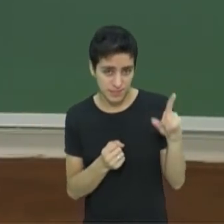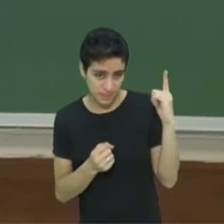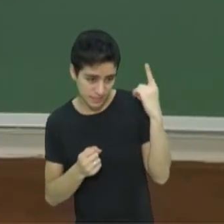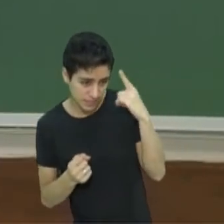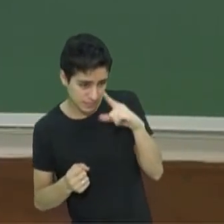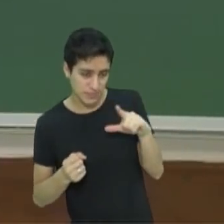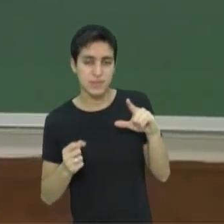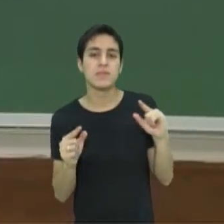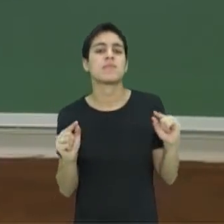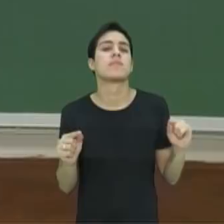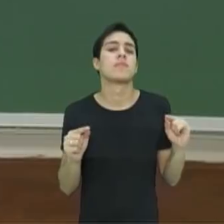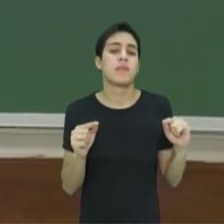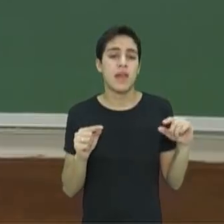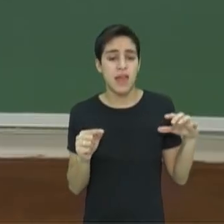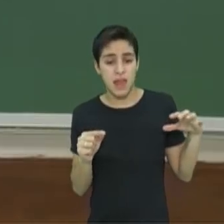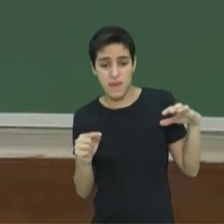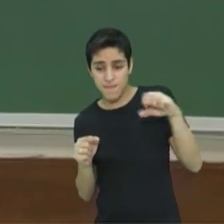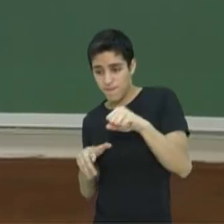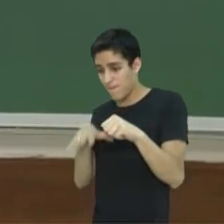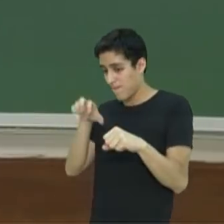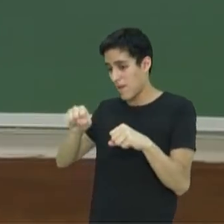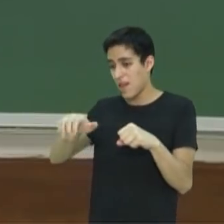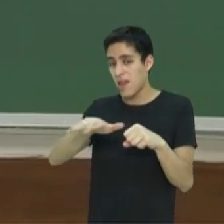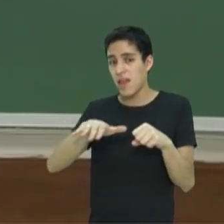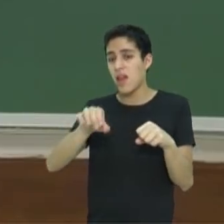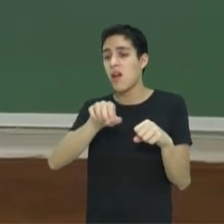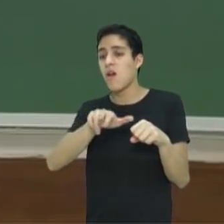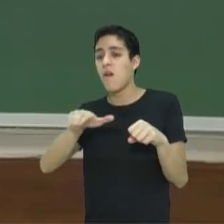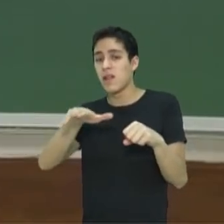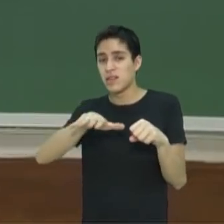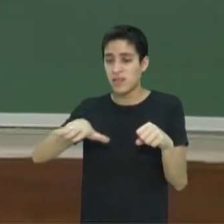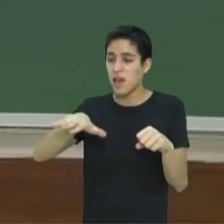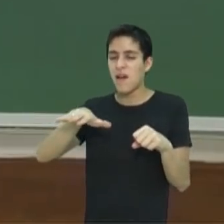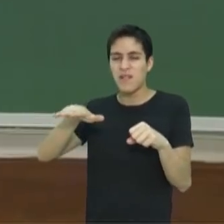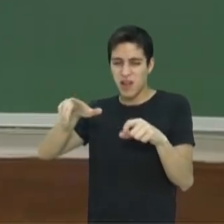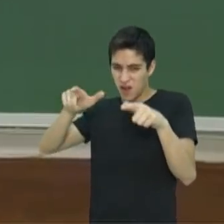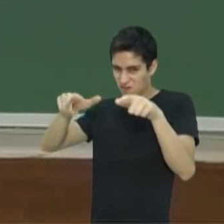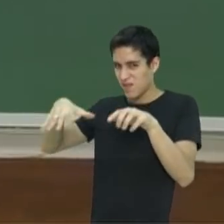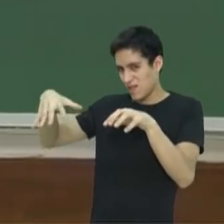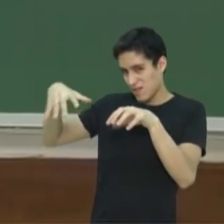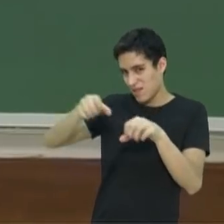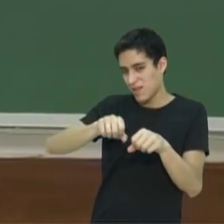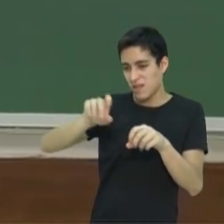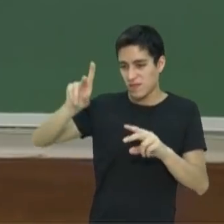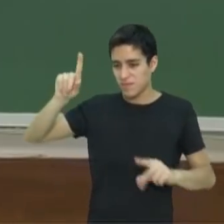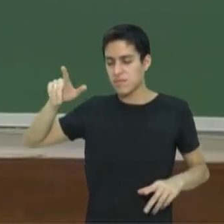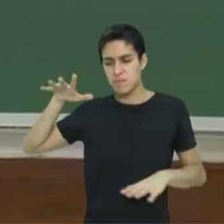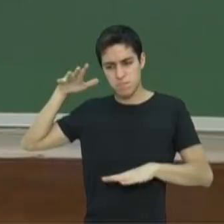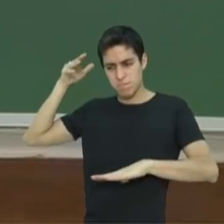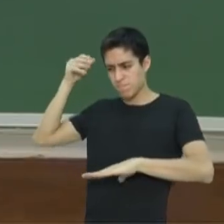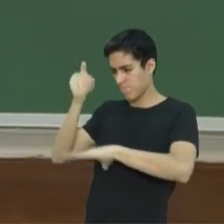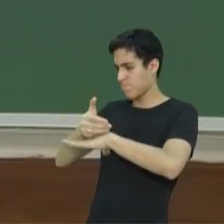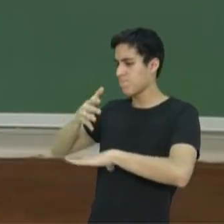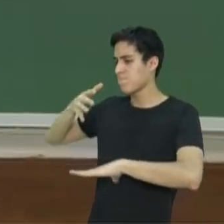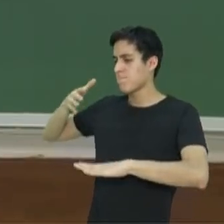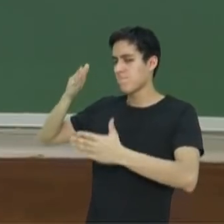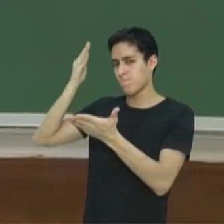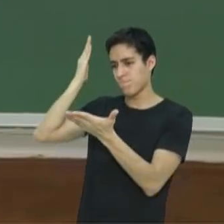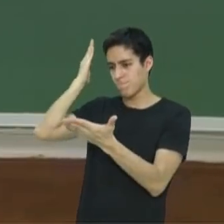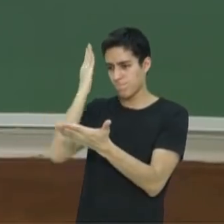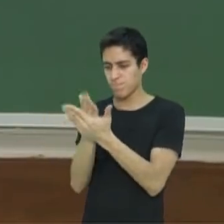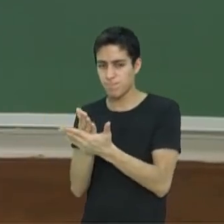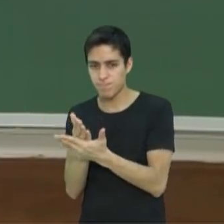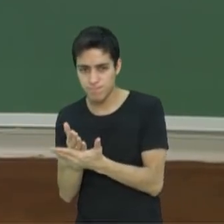vai atingir a parte oriental da Espanha. E ele também vai invadir ali como um grande general e ele também abole